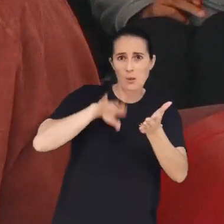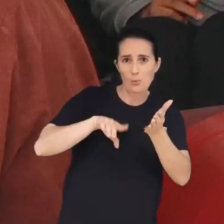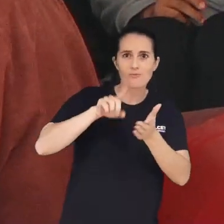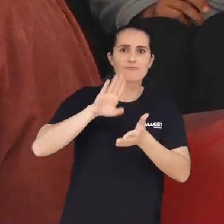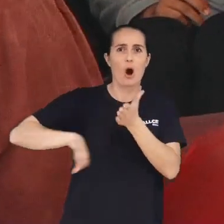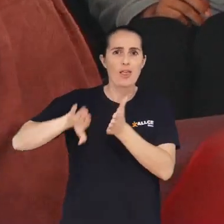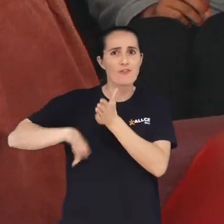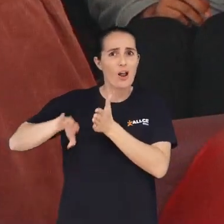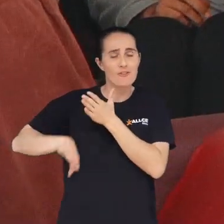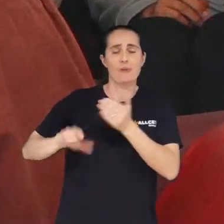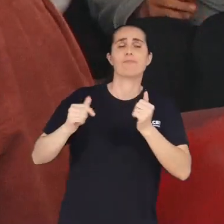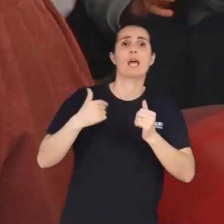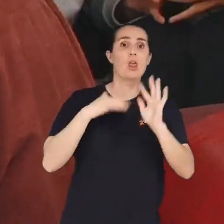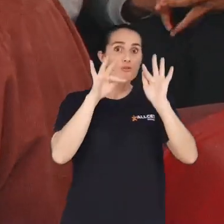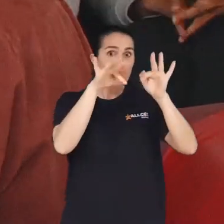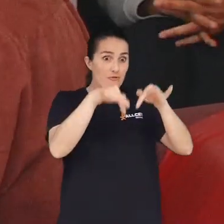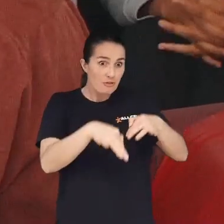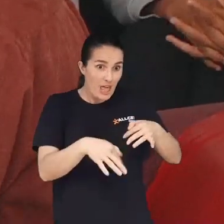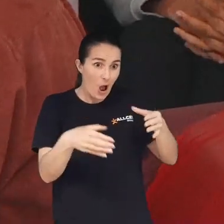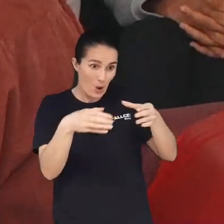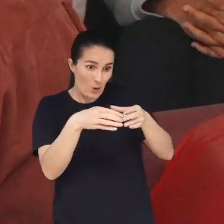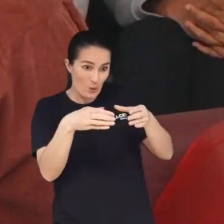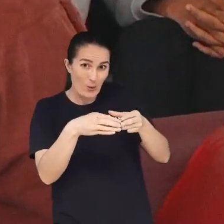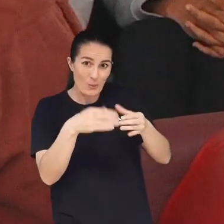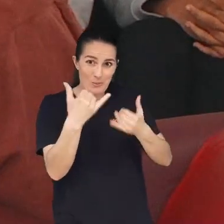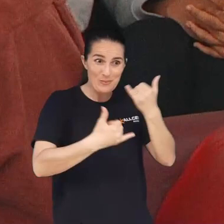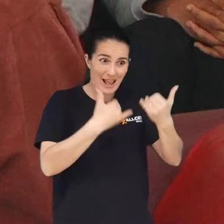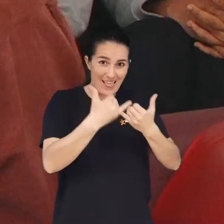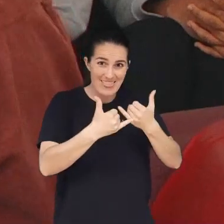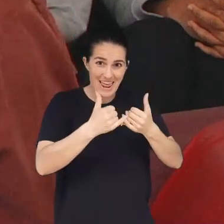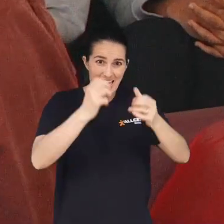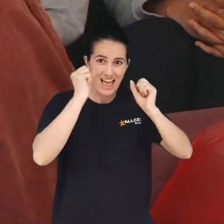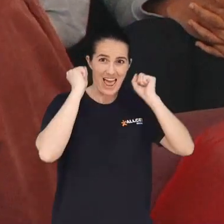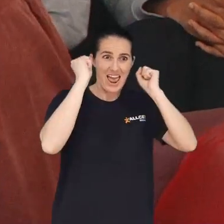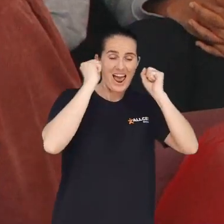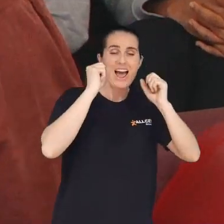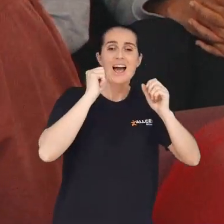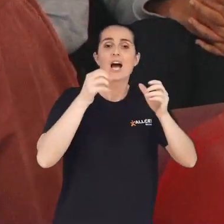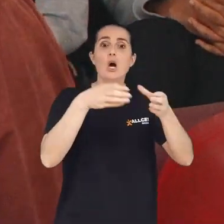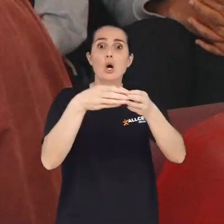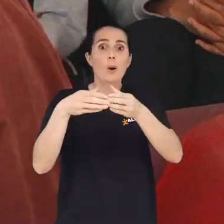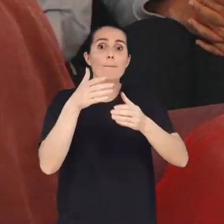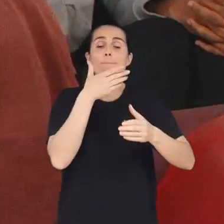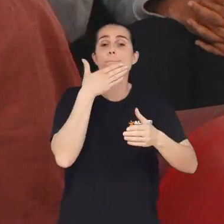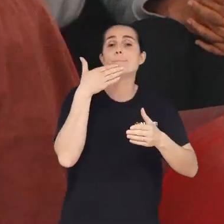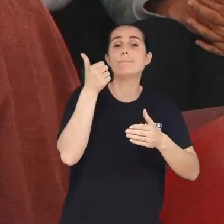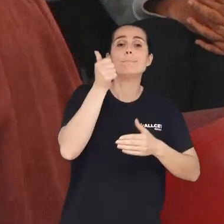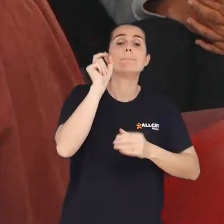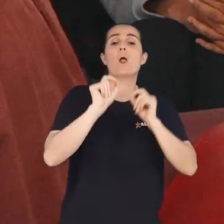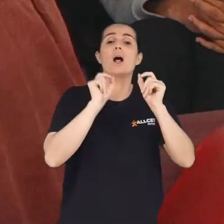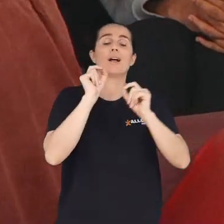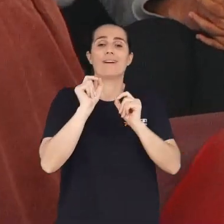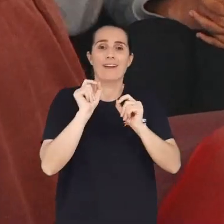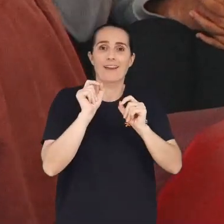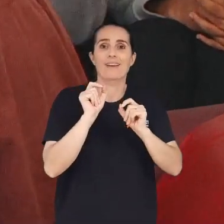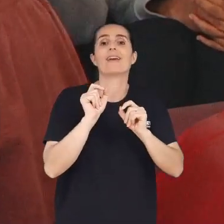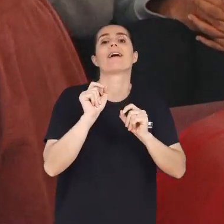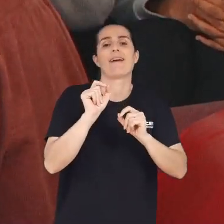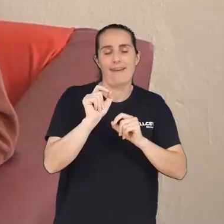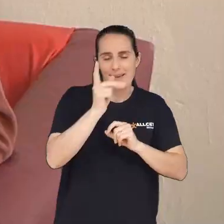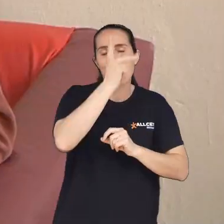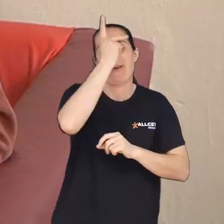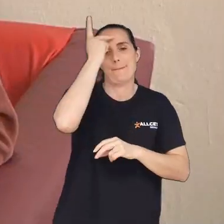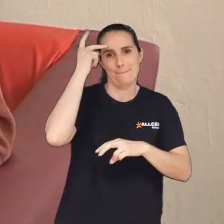acabou que no final da gincana, o pessoal, a maioria que ficou entre os melhores colocados, vamos dizer dessa